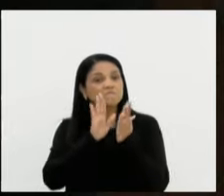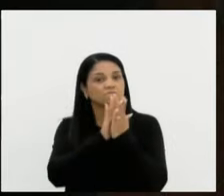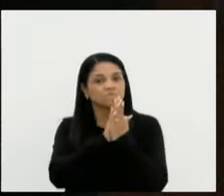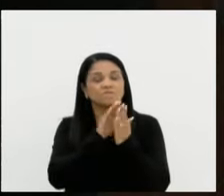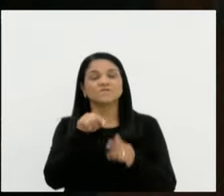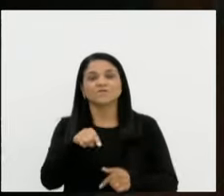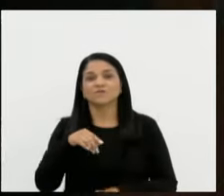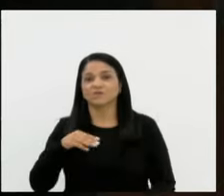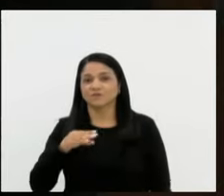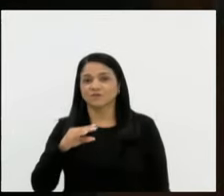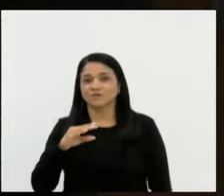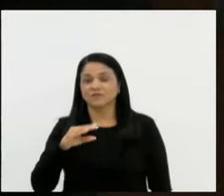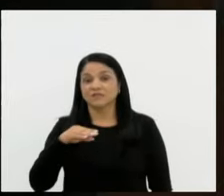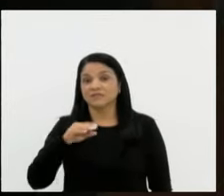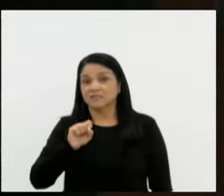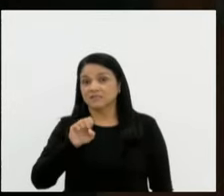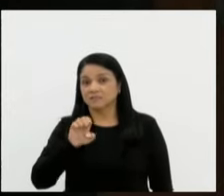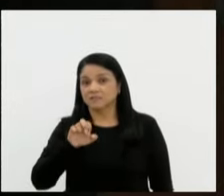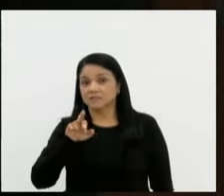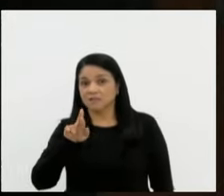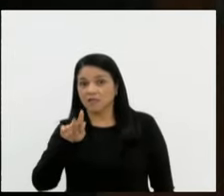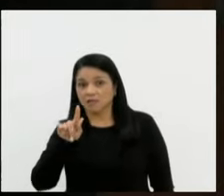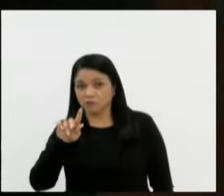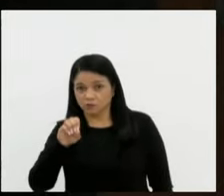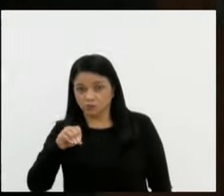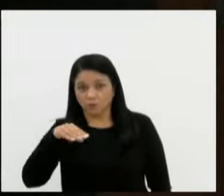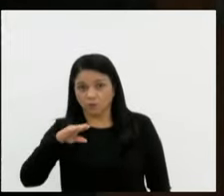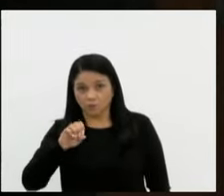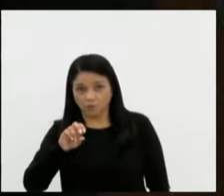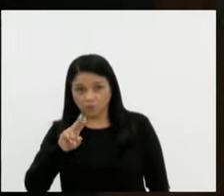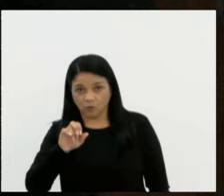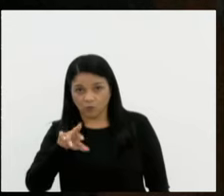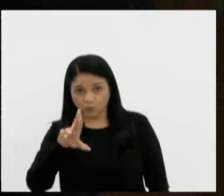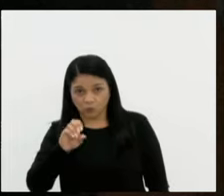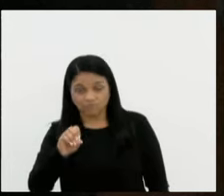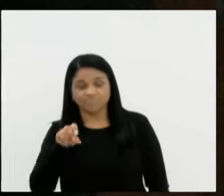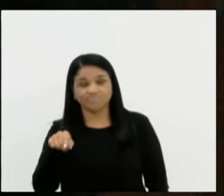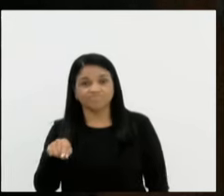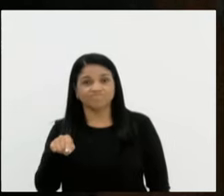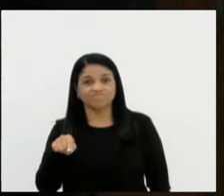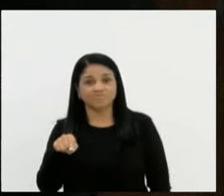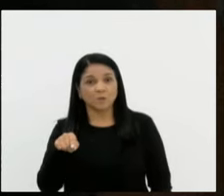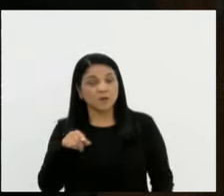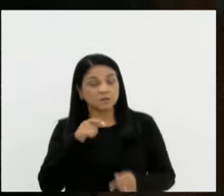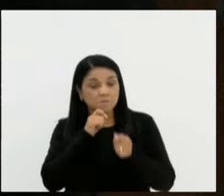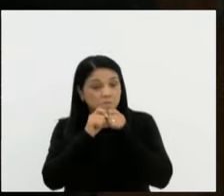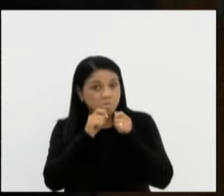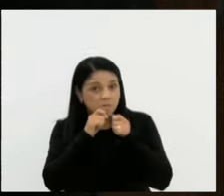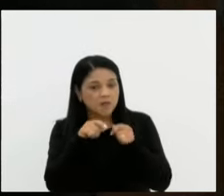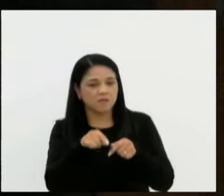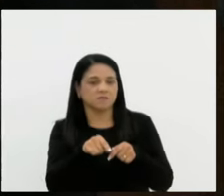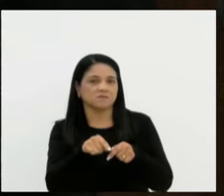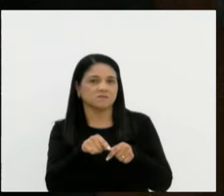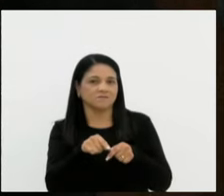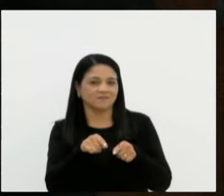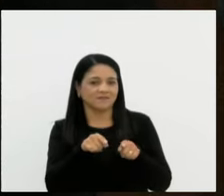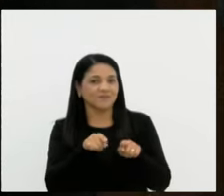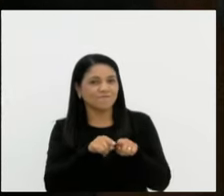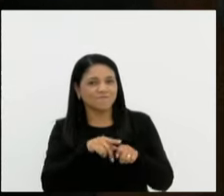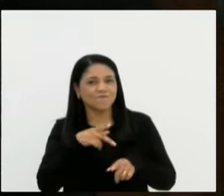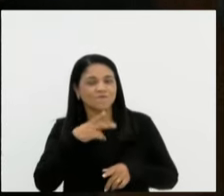imprensa hoje, que bajula o presidente Lula, que o condenou, que o chamava de ladrão o dia